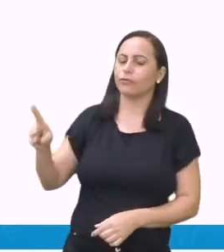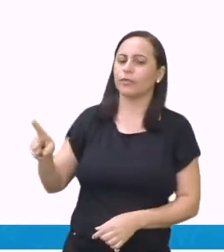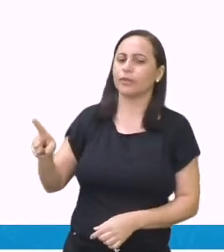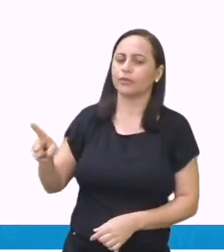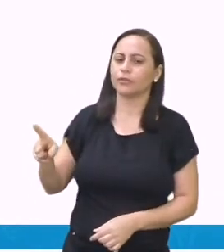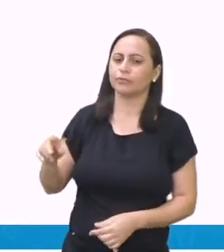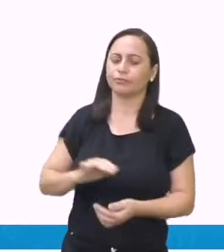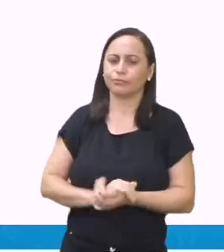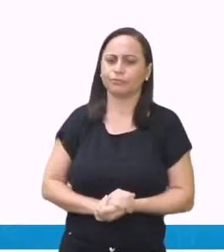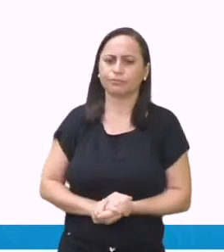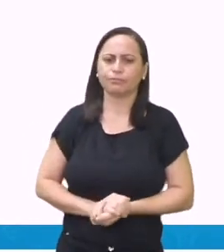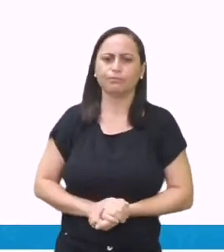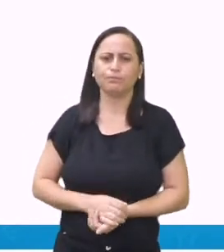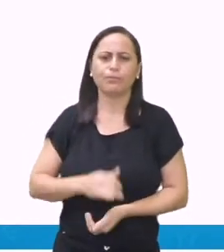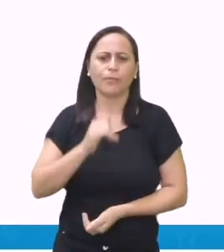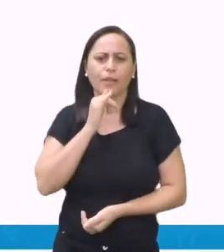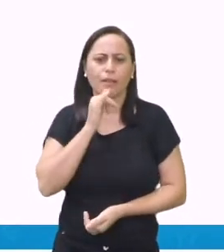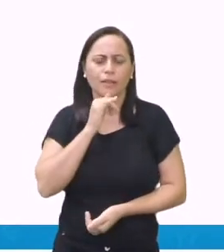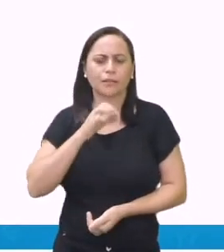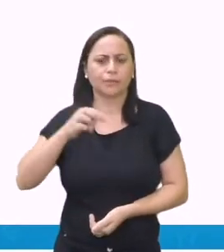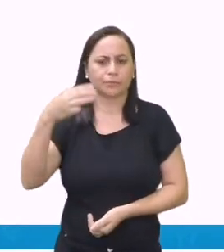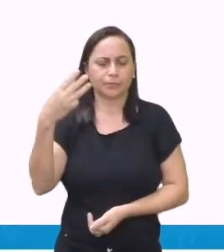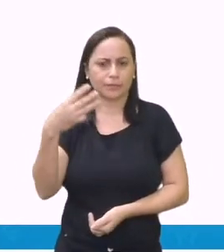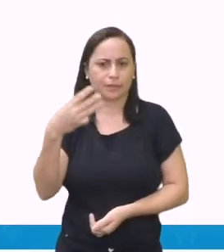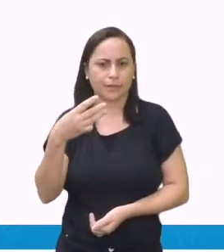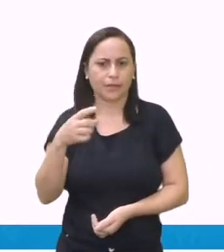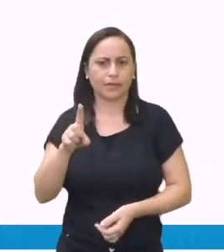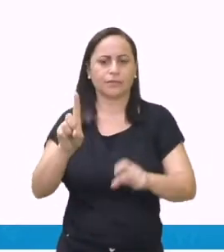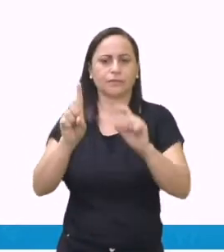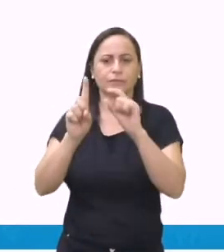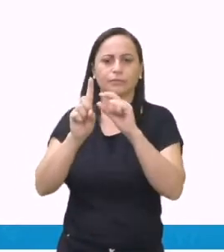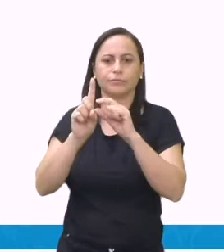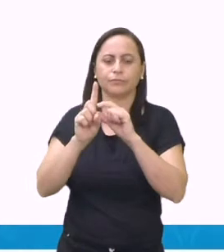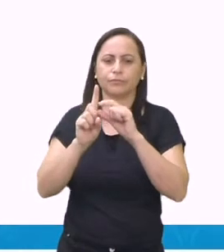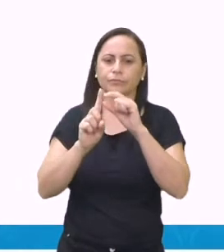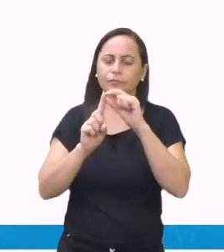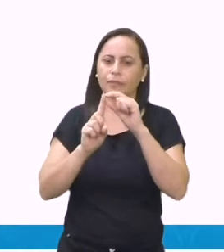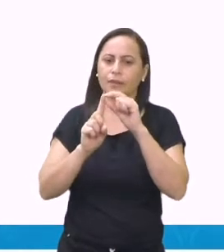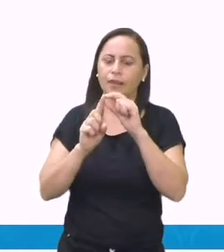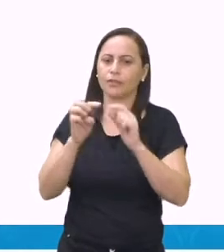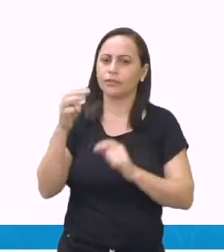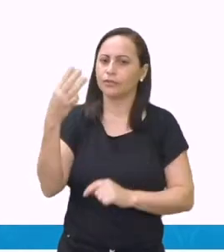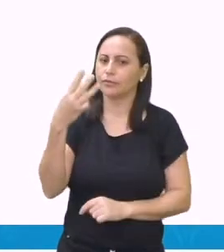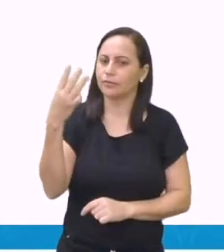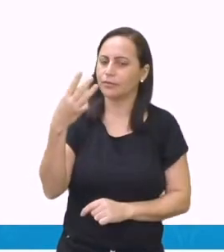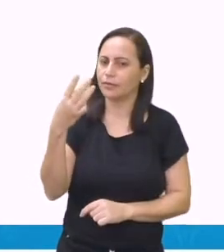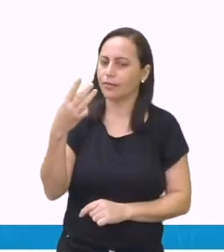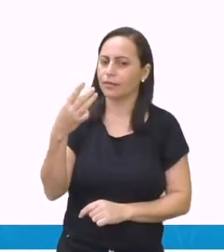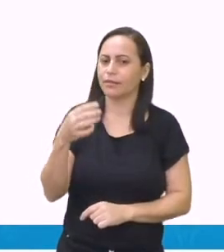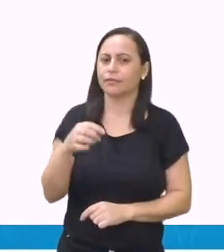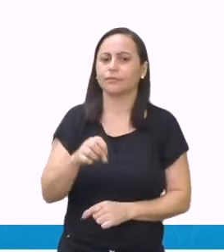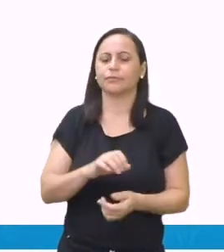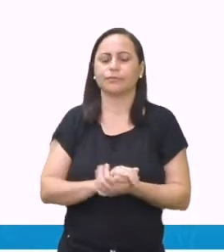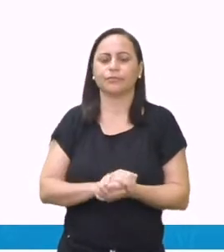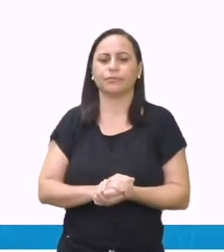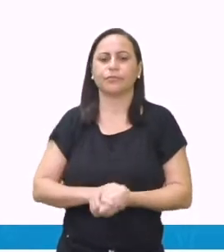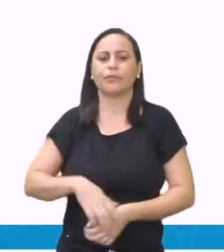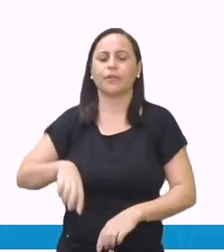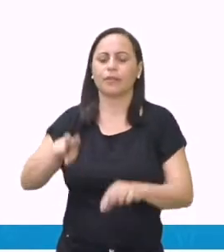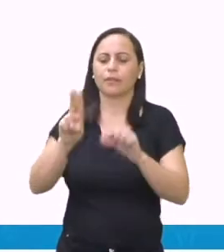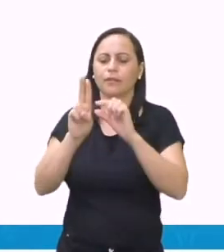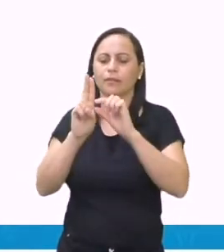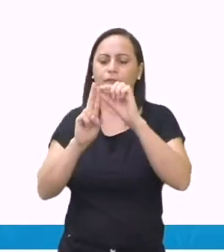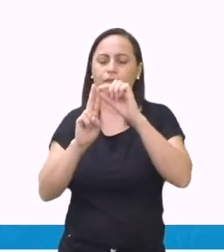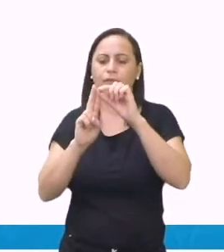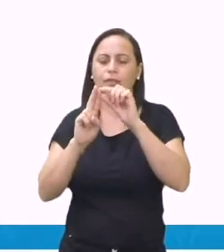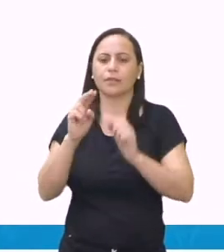são 3 unidades. O 3 na ordem das dezenas são 30 unidades.